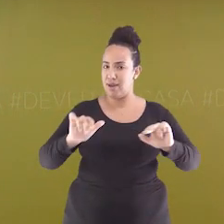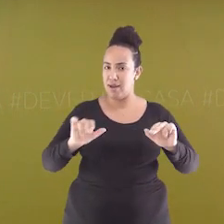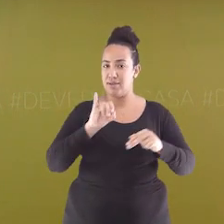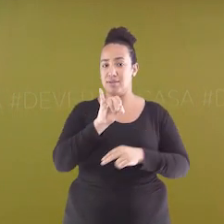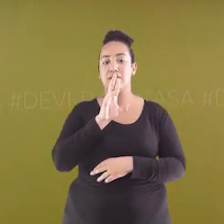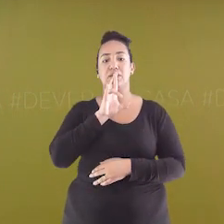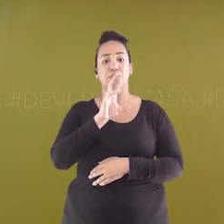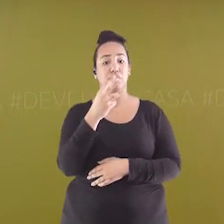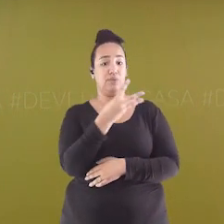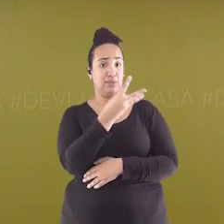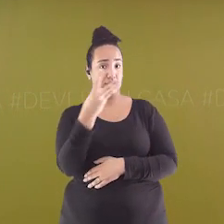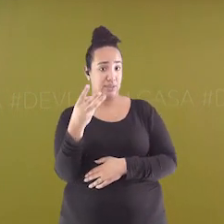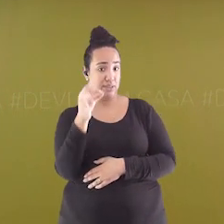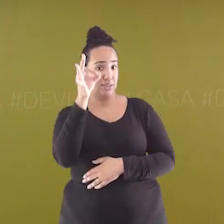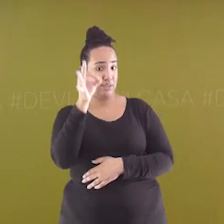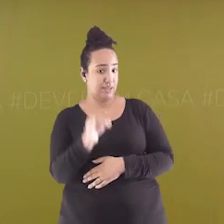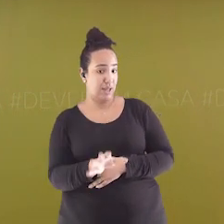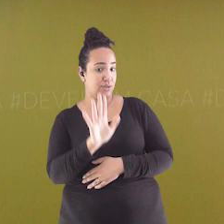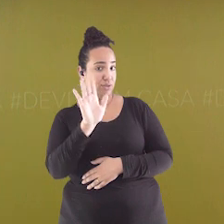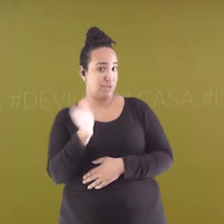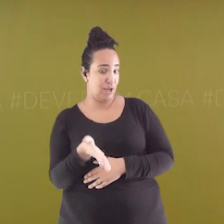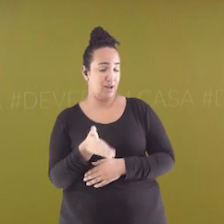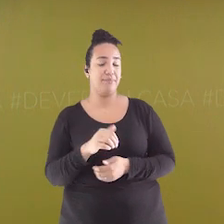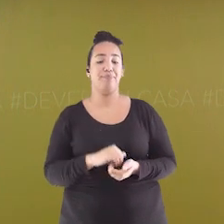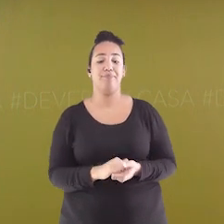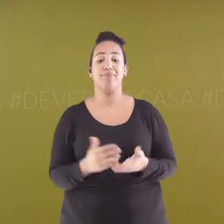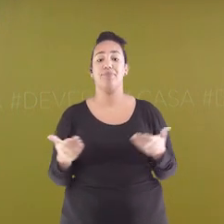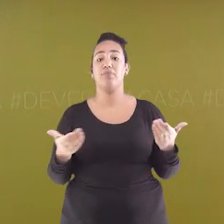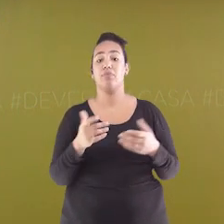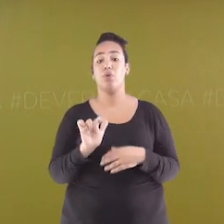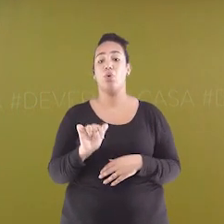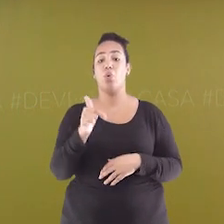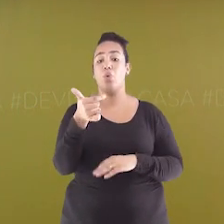três, tá valendo. Vamos para mais uma pergunta.